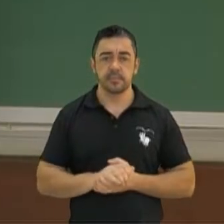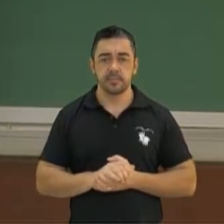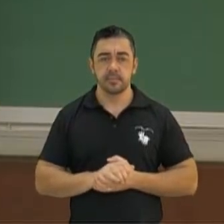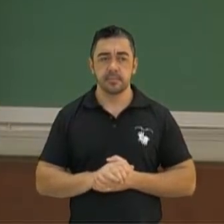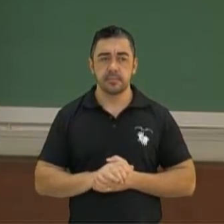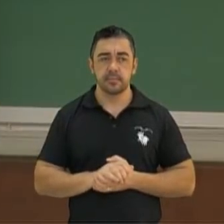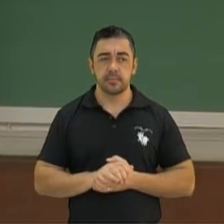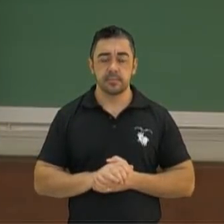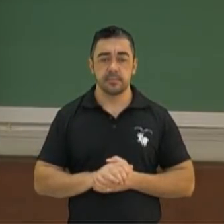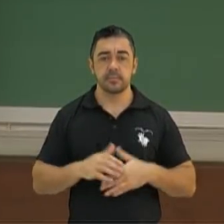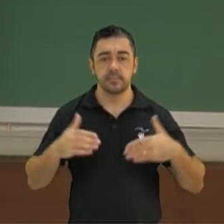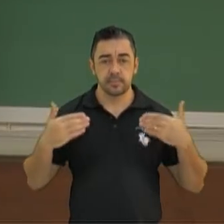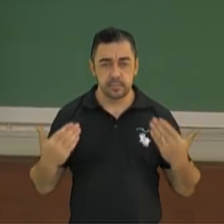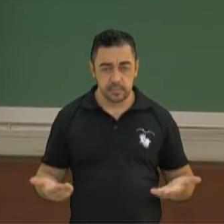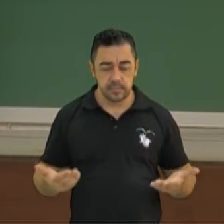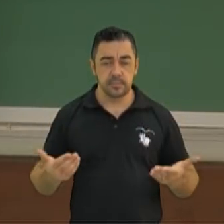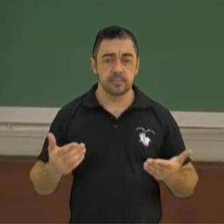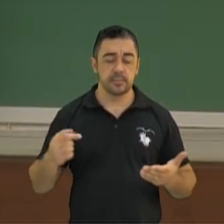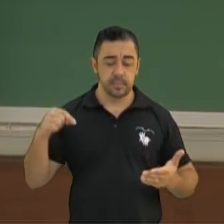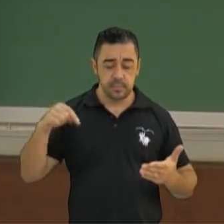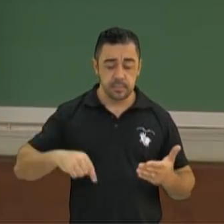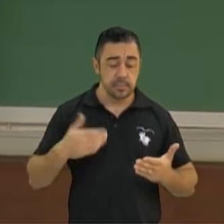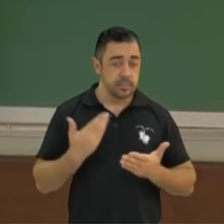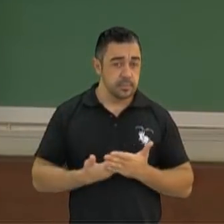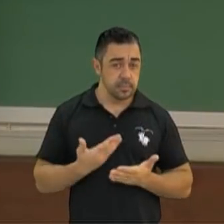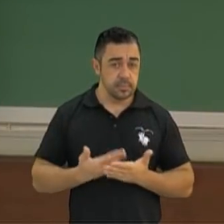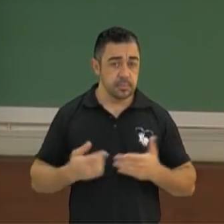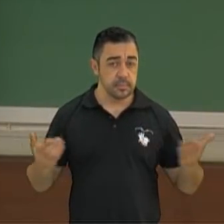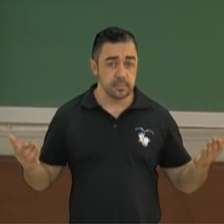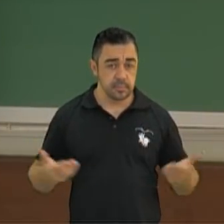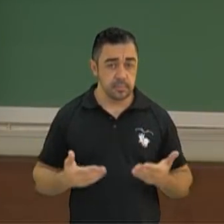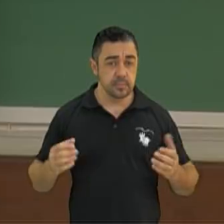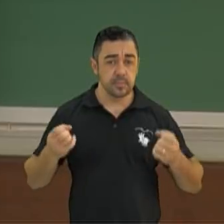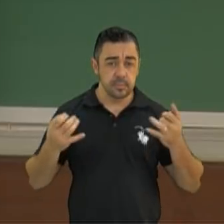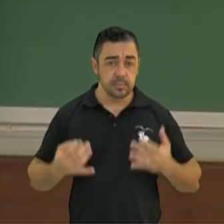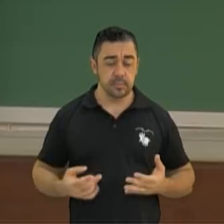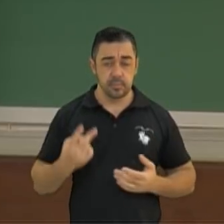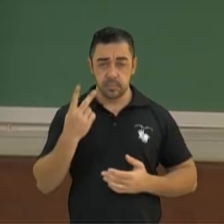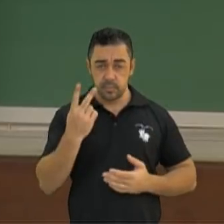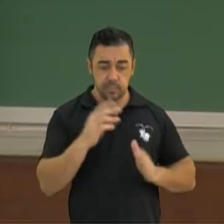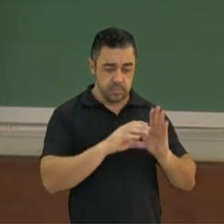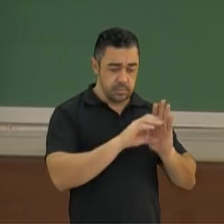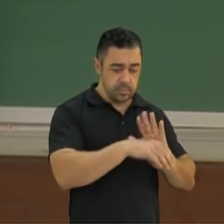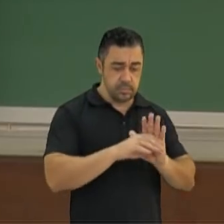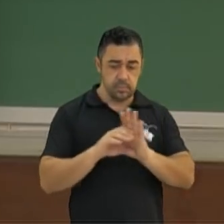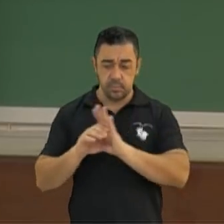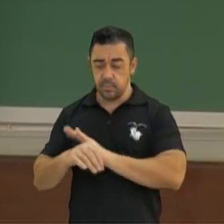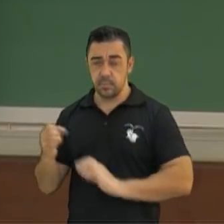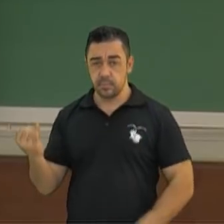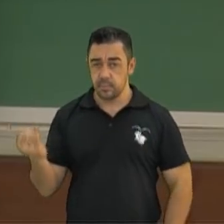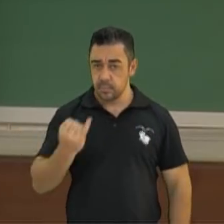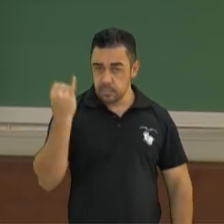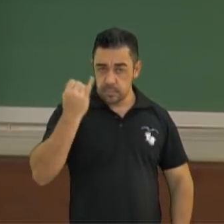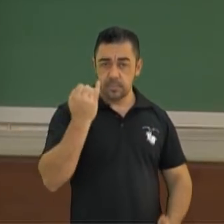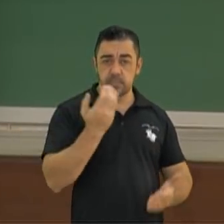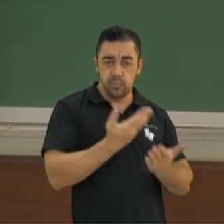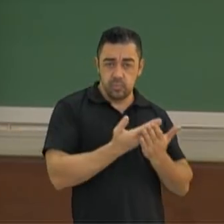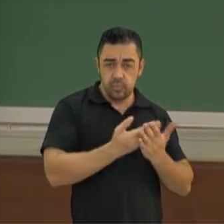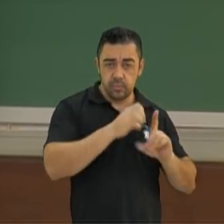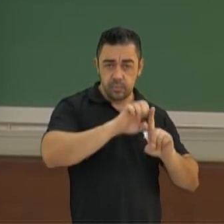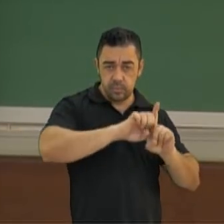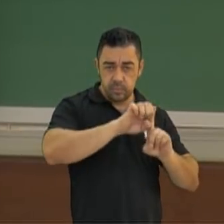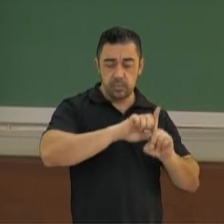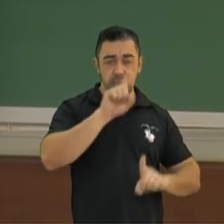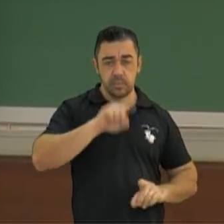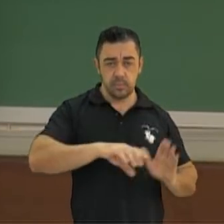ok? Bom, então na aula de hoje nós falamos sobre dois conceitos muito importantes na estatística,